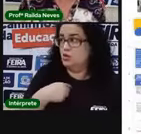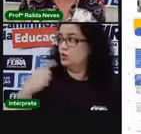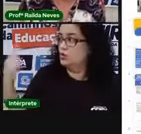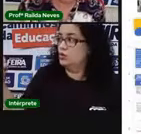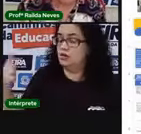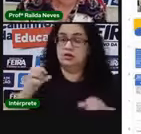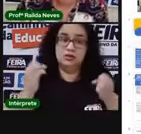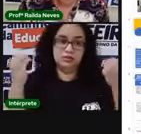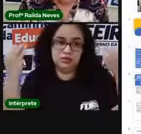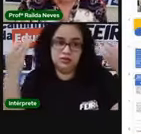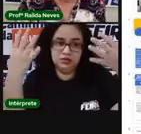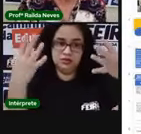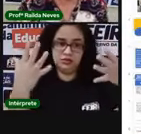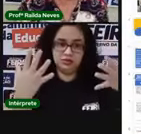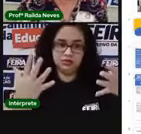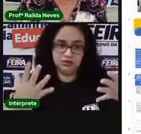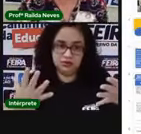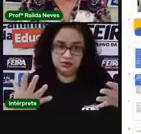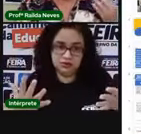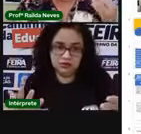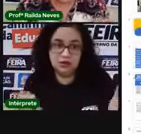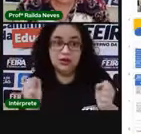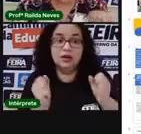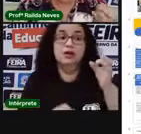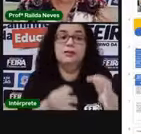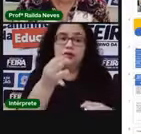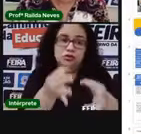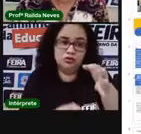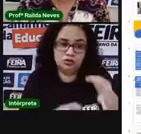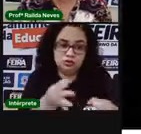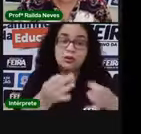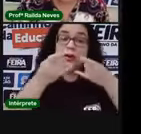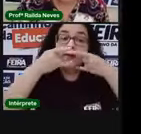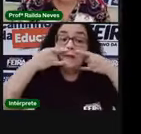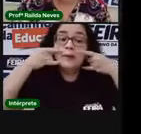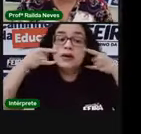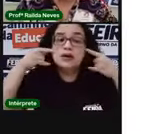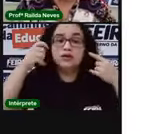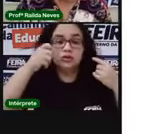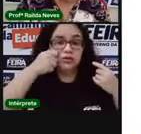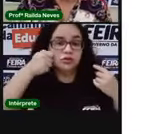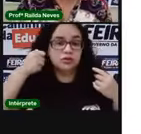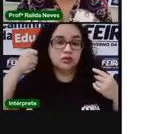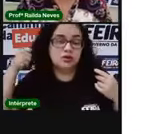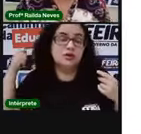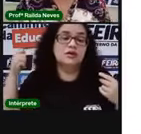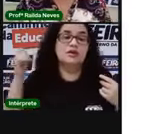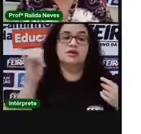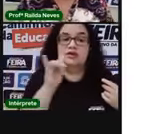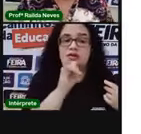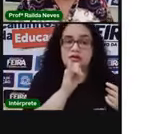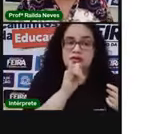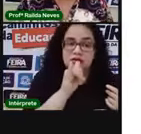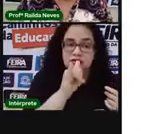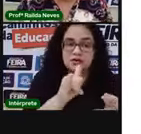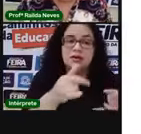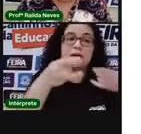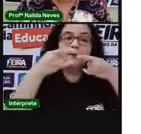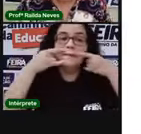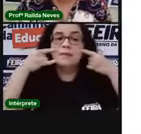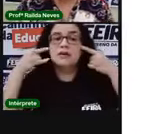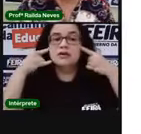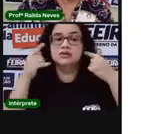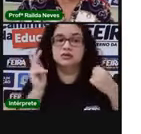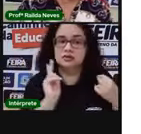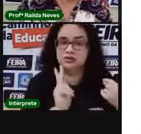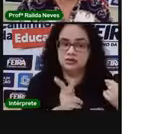carro explicando para a gente justificar a necessidade da massa e dizer que a gente precisa de massa